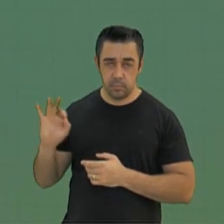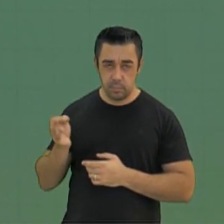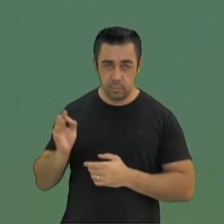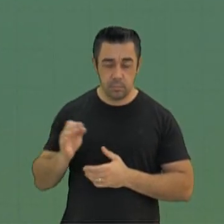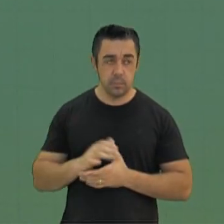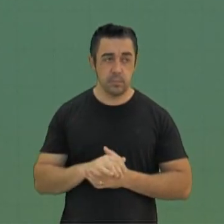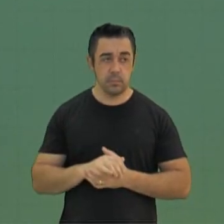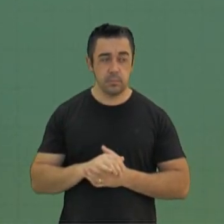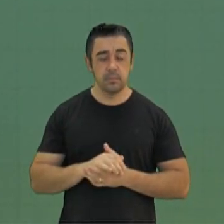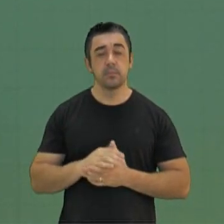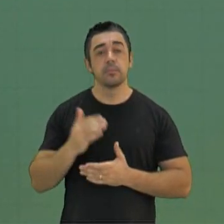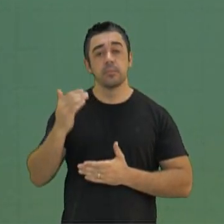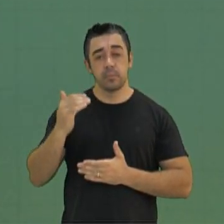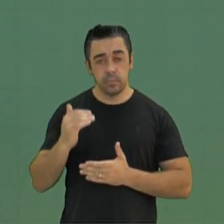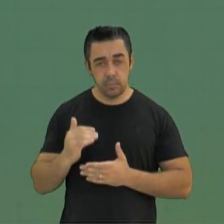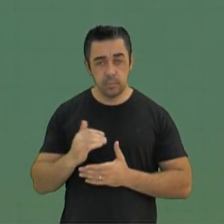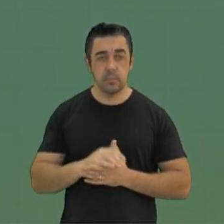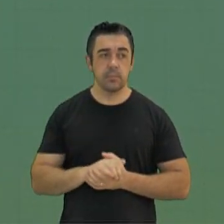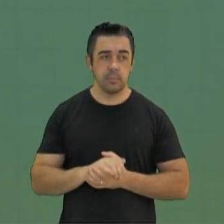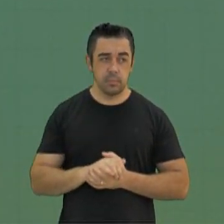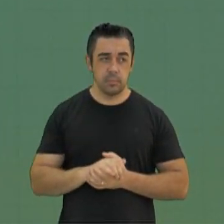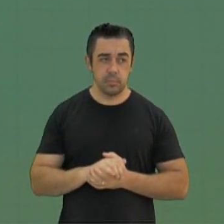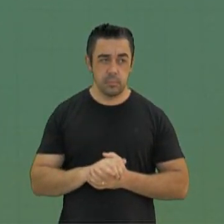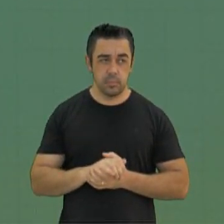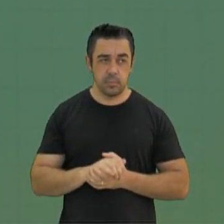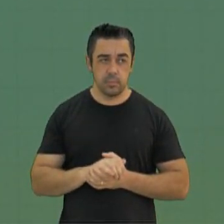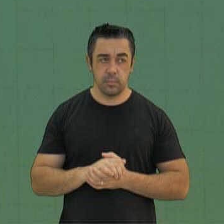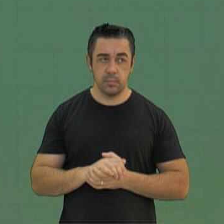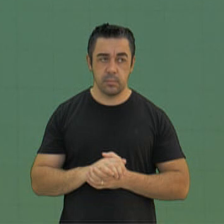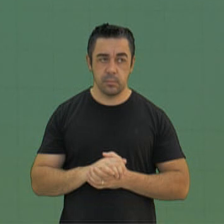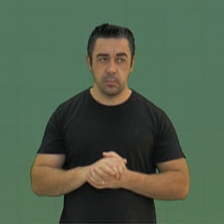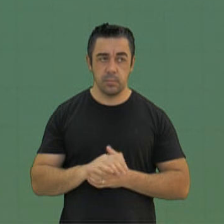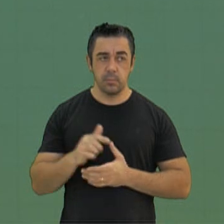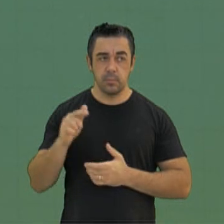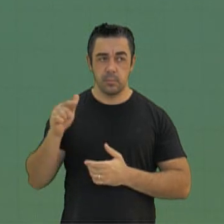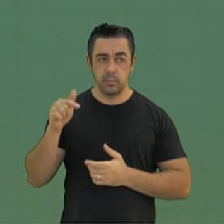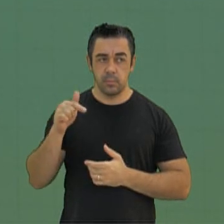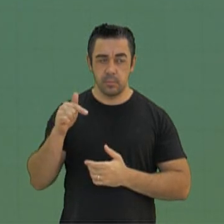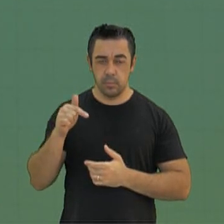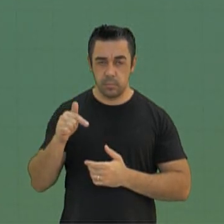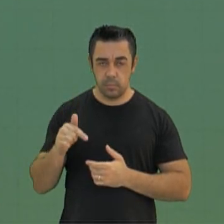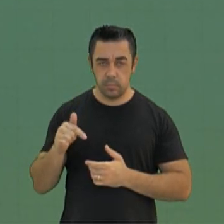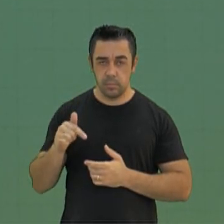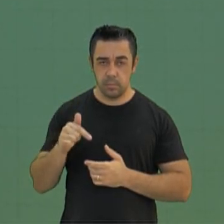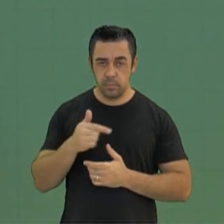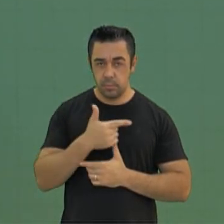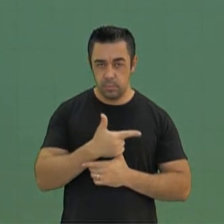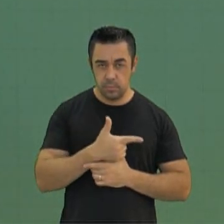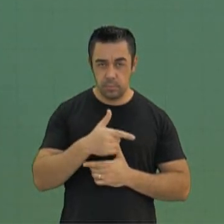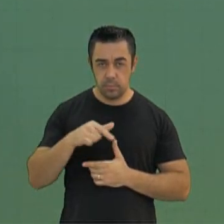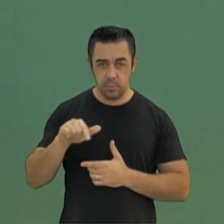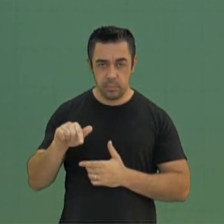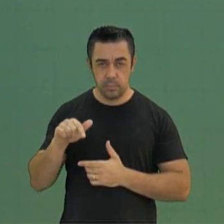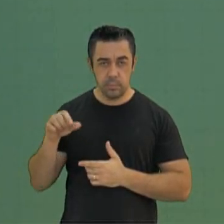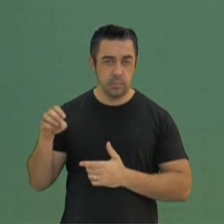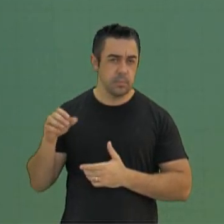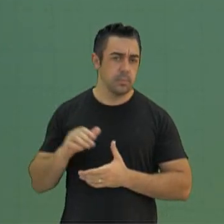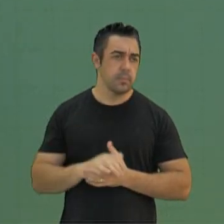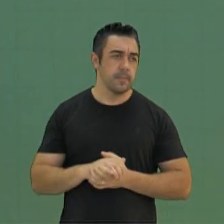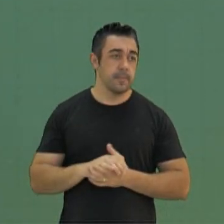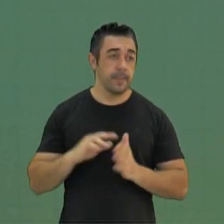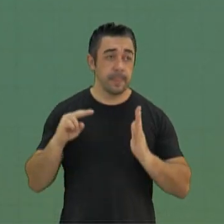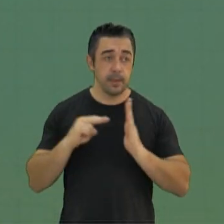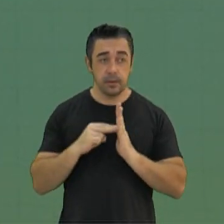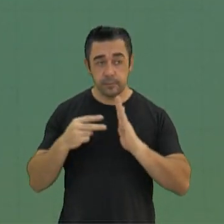540. E sobrou-nos um resto. 567 menos 540 sobra 27.